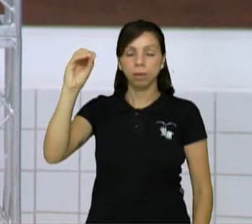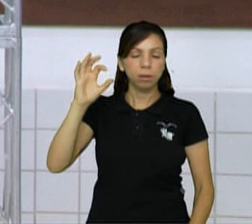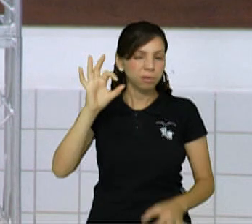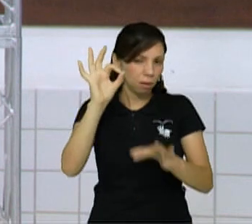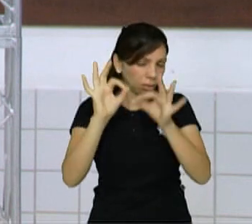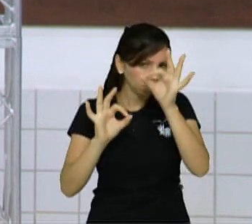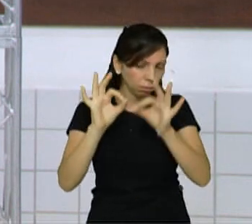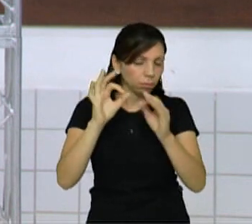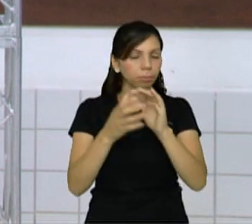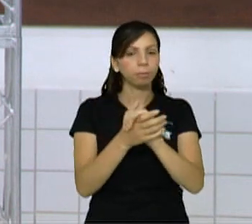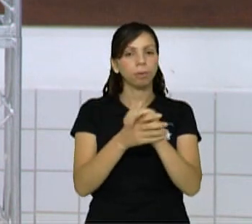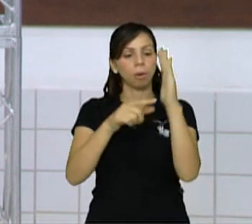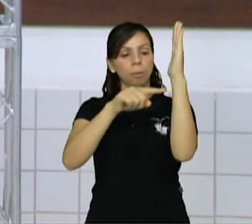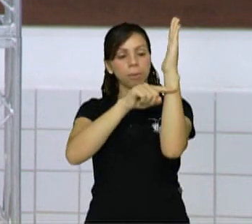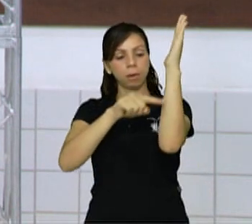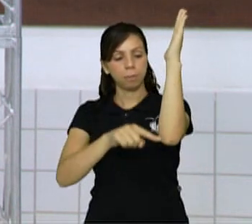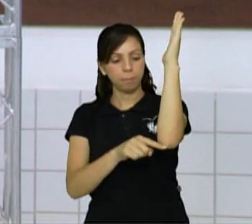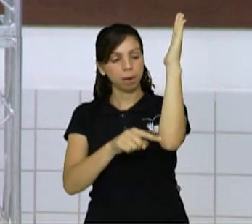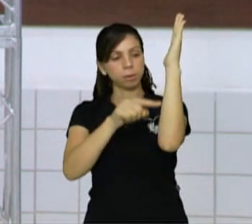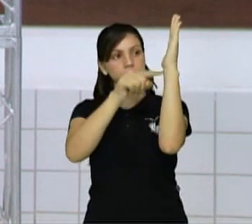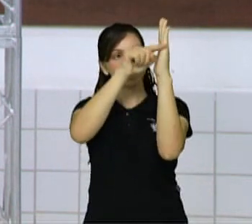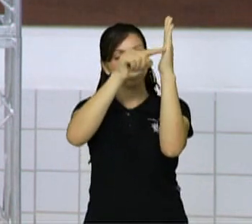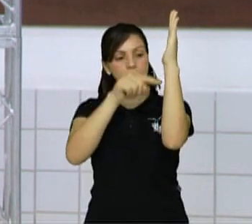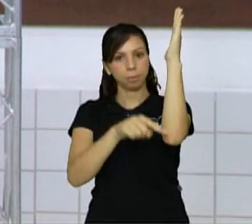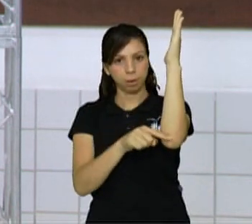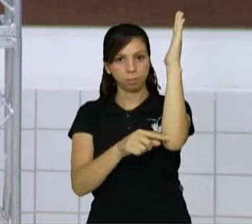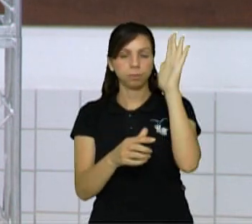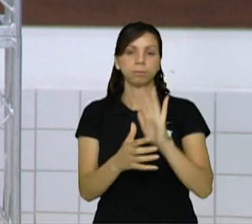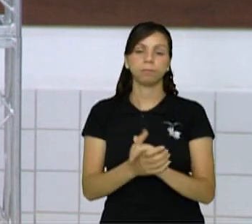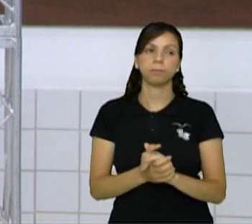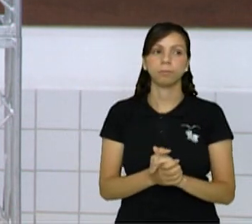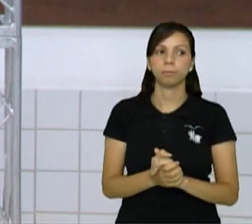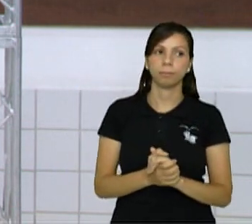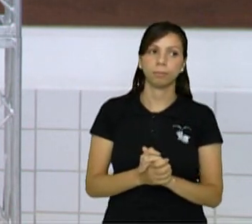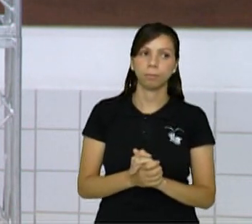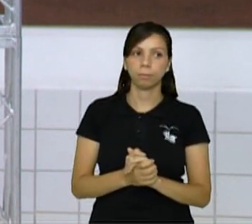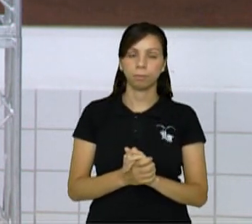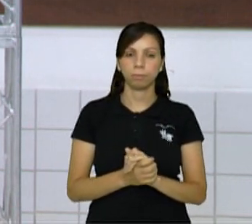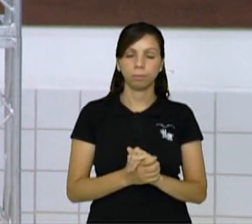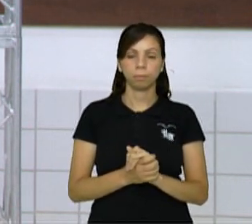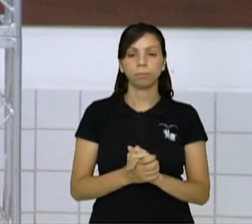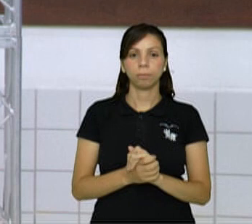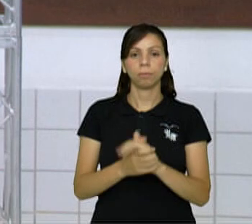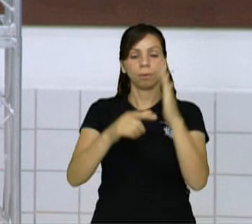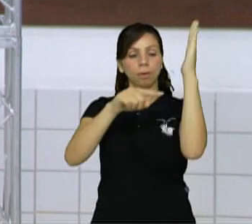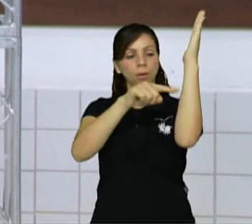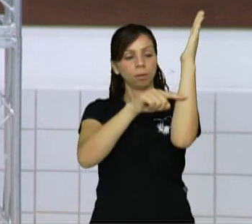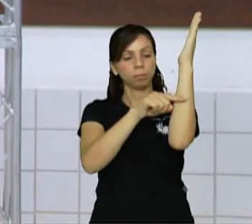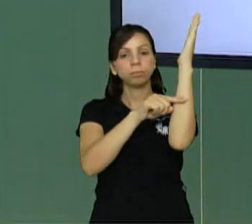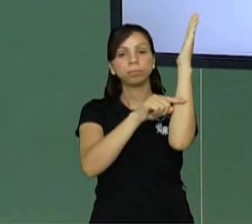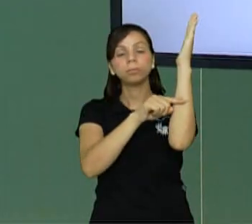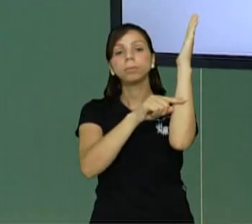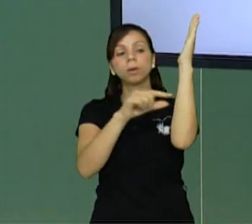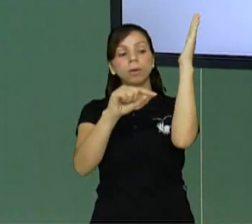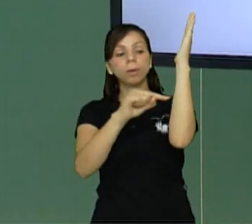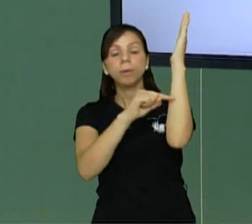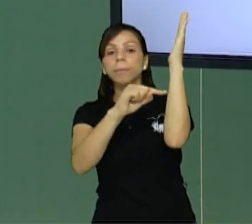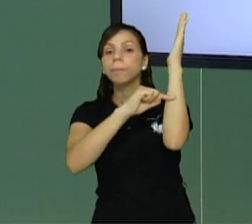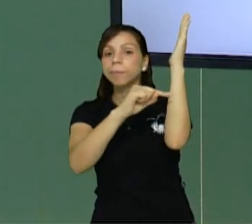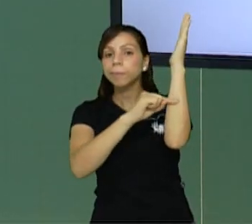cima baixo. TA menos 0 dividido pelo de cima menos o de baixo é